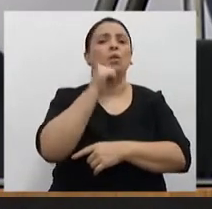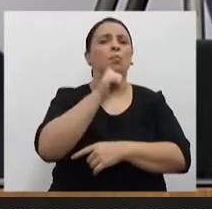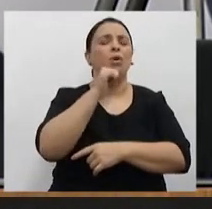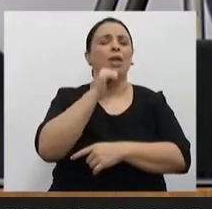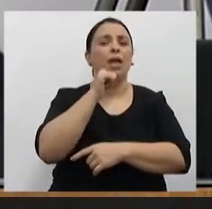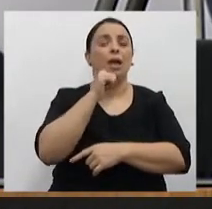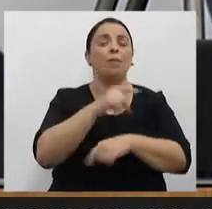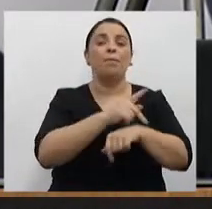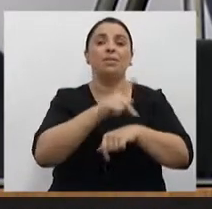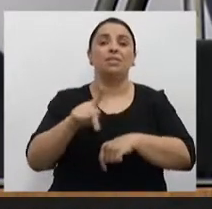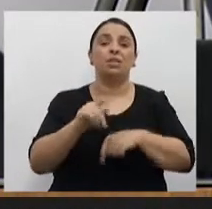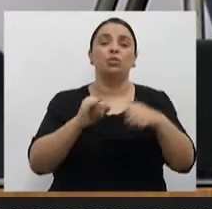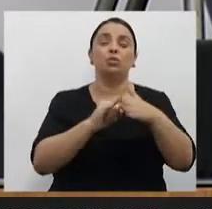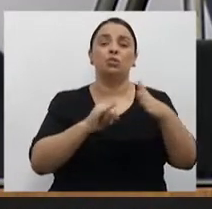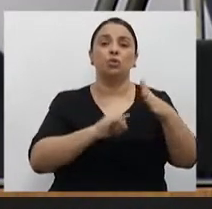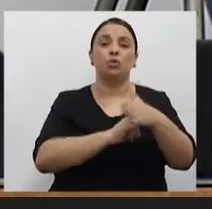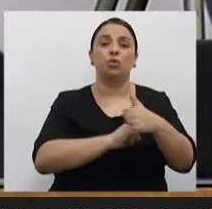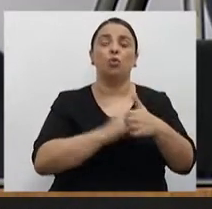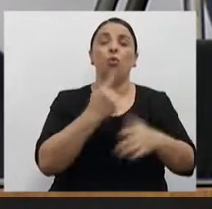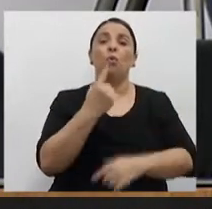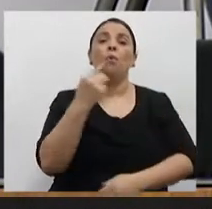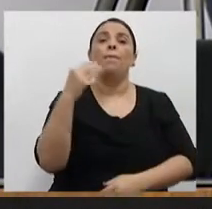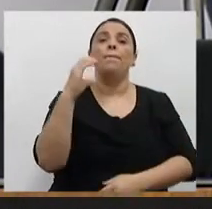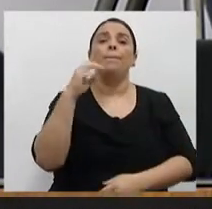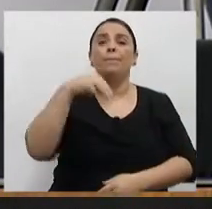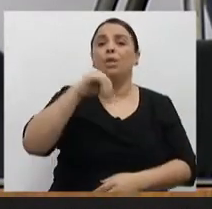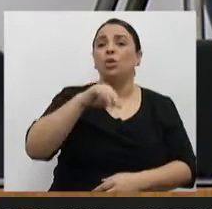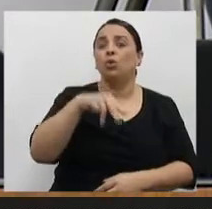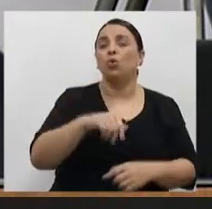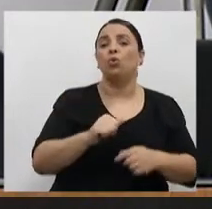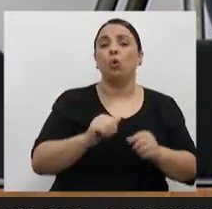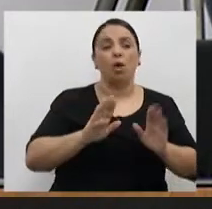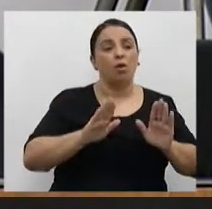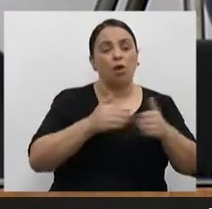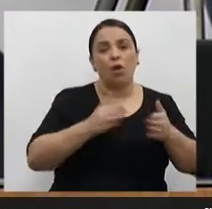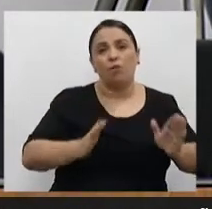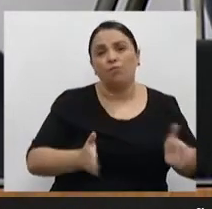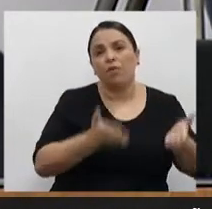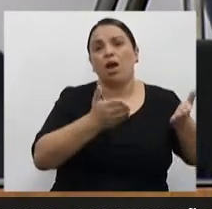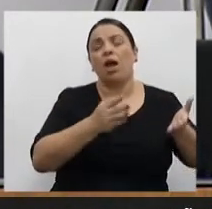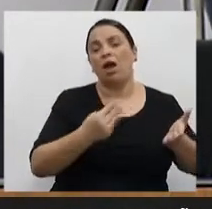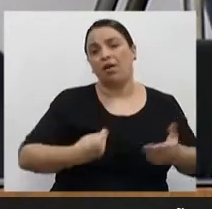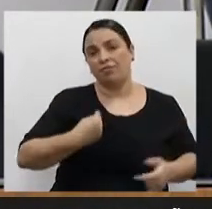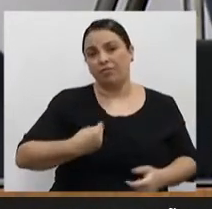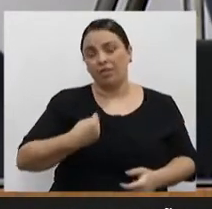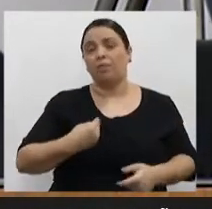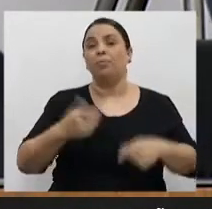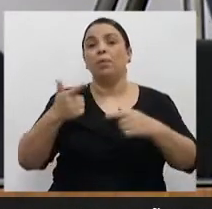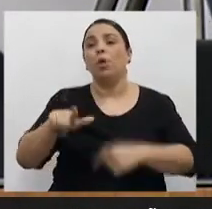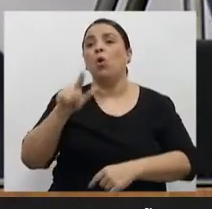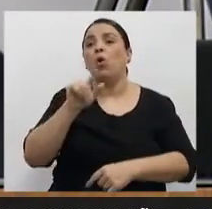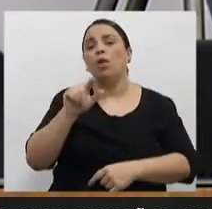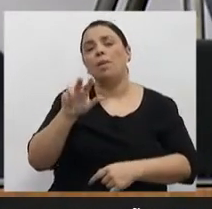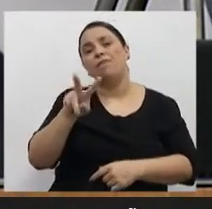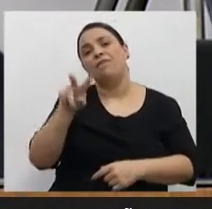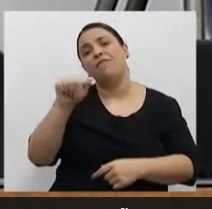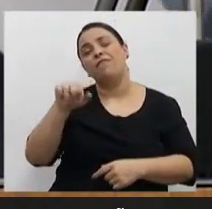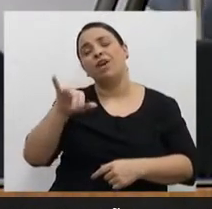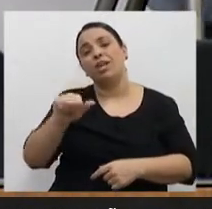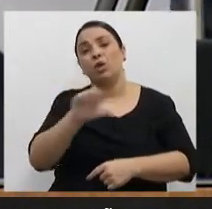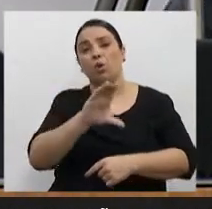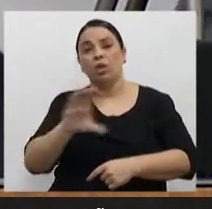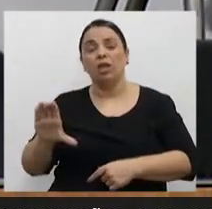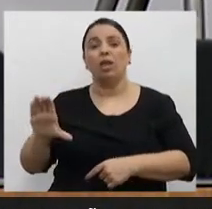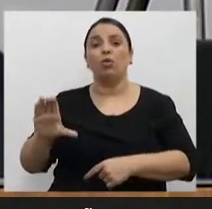Vida e coordenadora de ações sobre doenças raras no Estado de Minas Gerais. Vânia Maria da Silva Melo Lamas, coordenadora-geral do